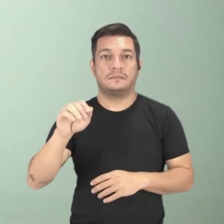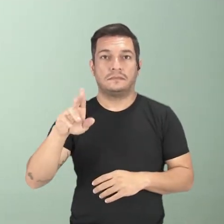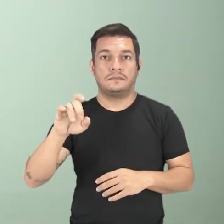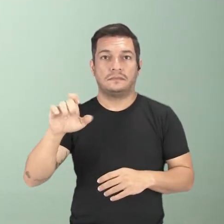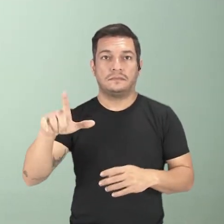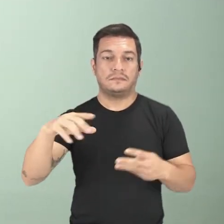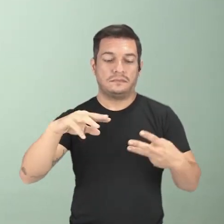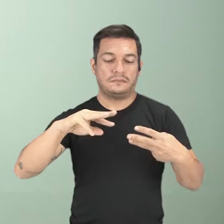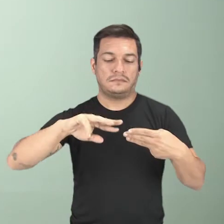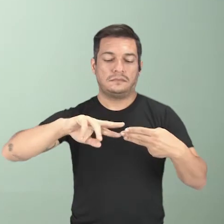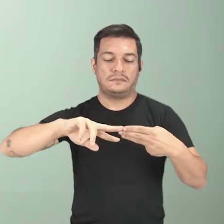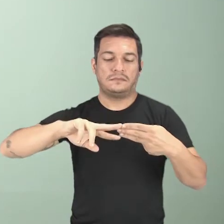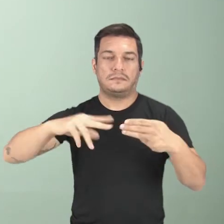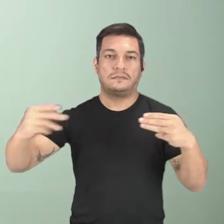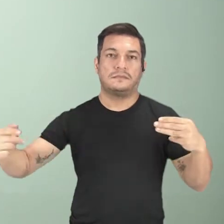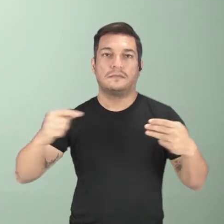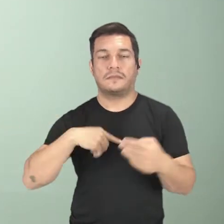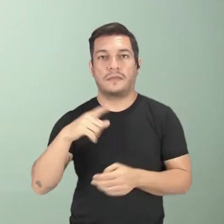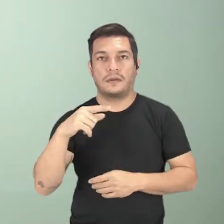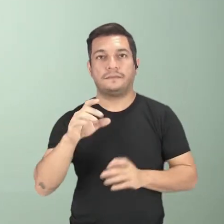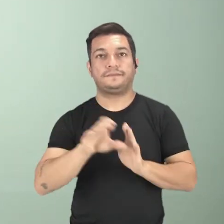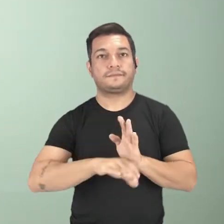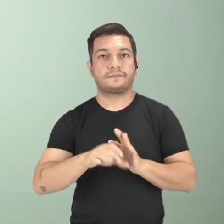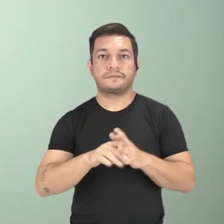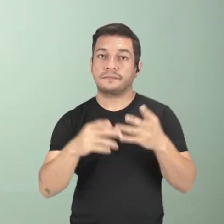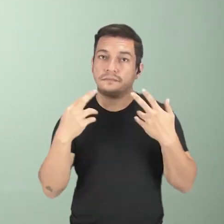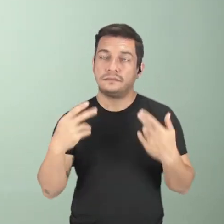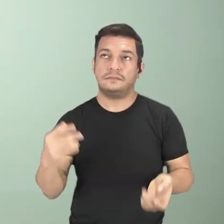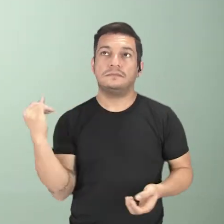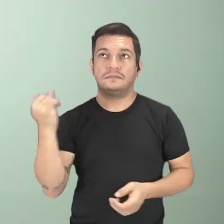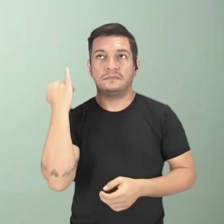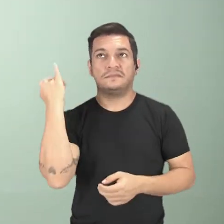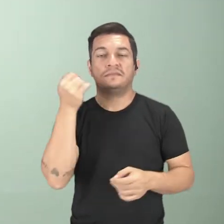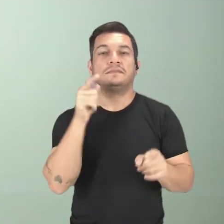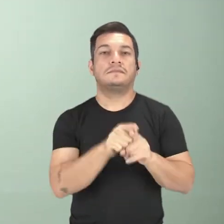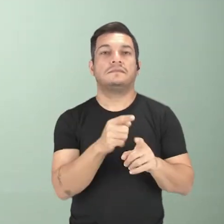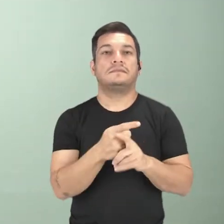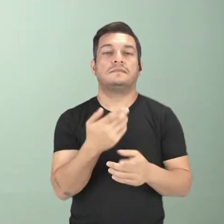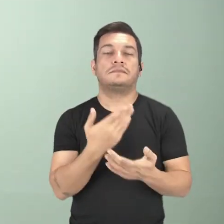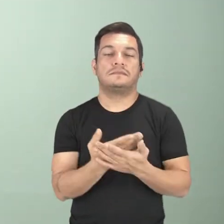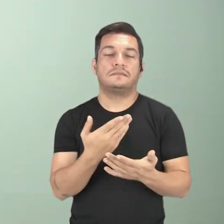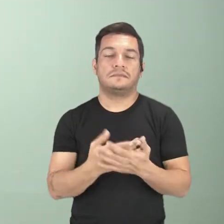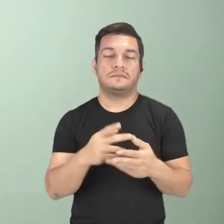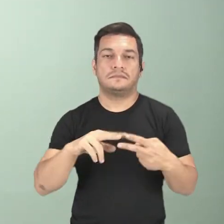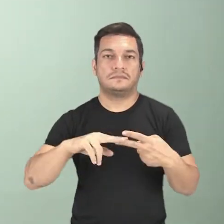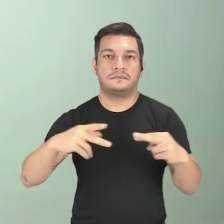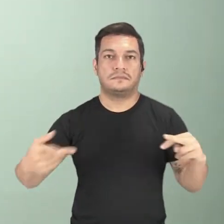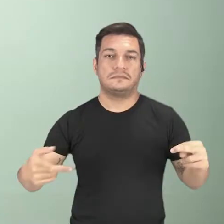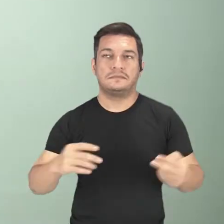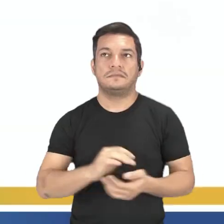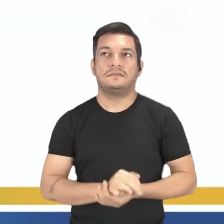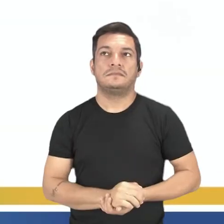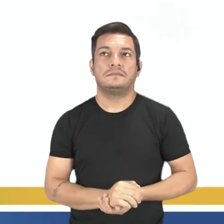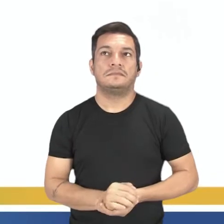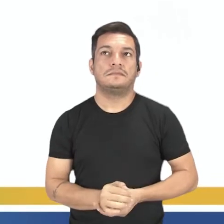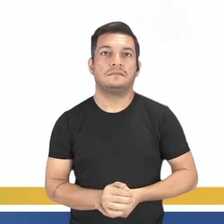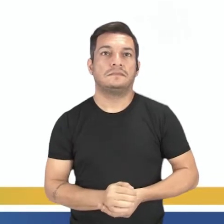vê que são conteúdos atuais e importantíssimos no estudo da genética, tudo bem?